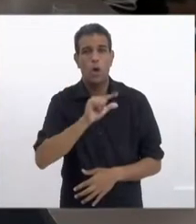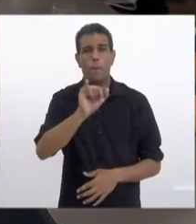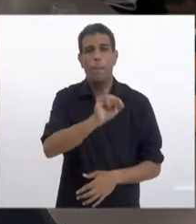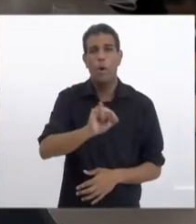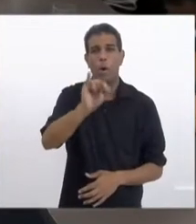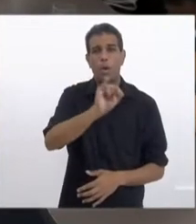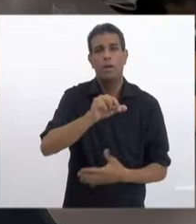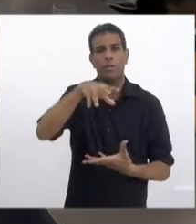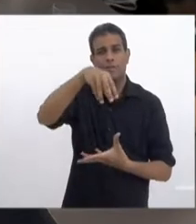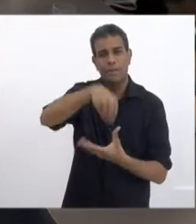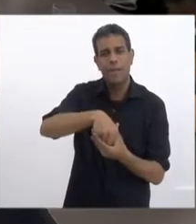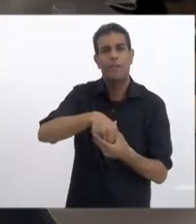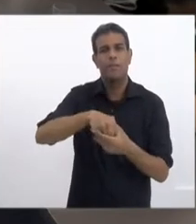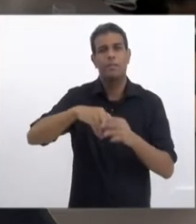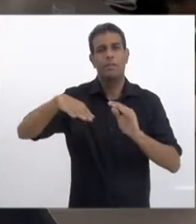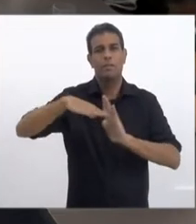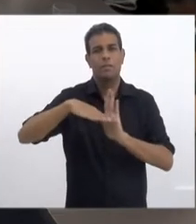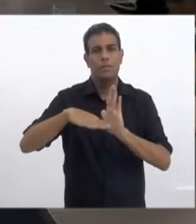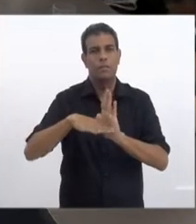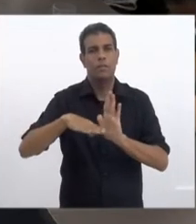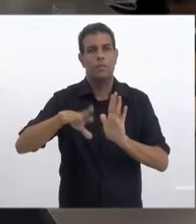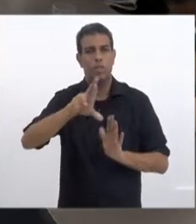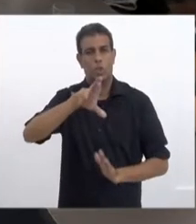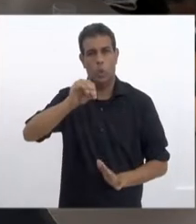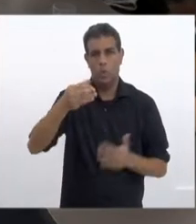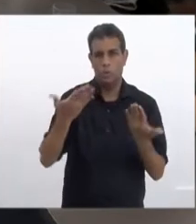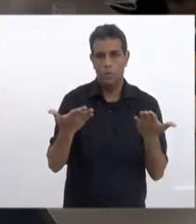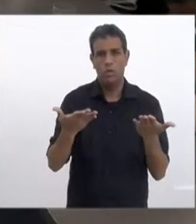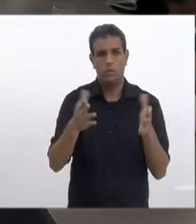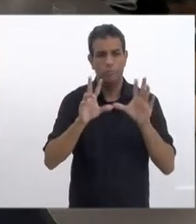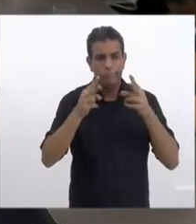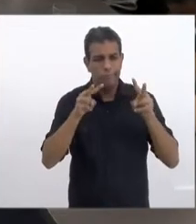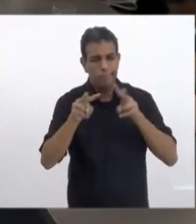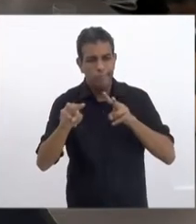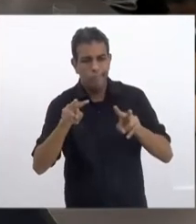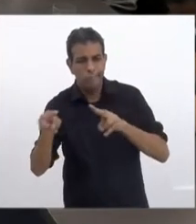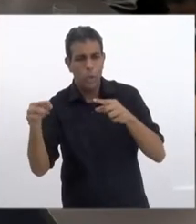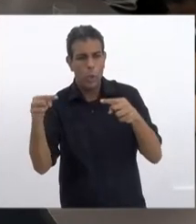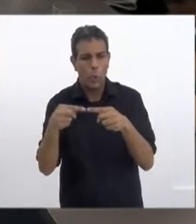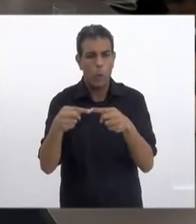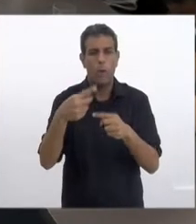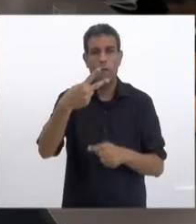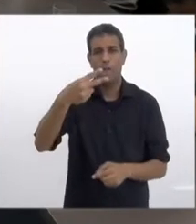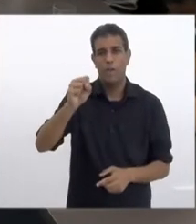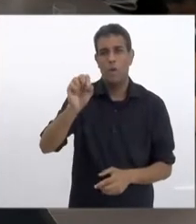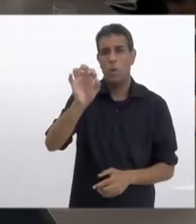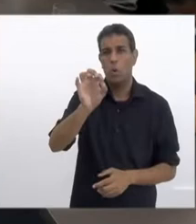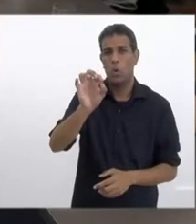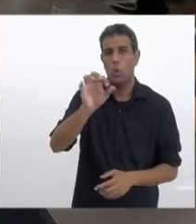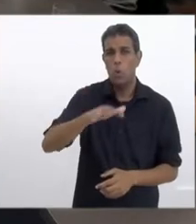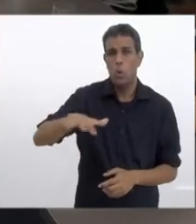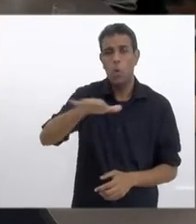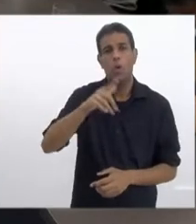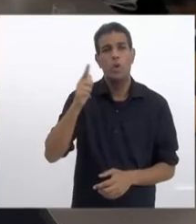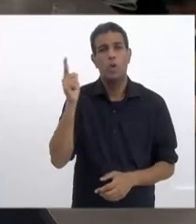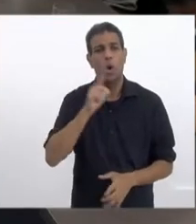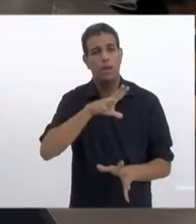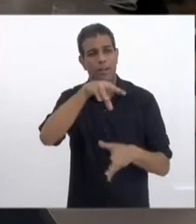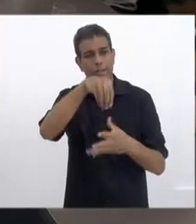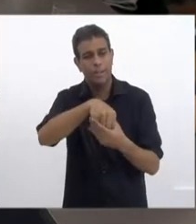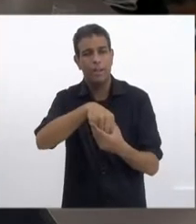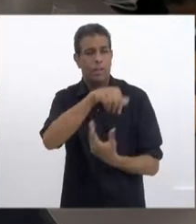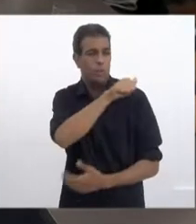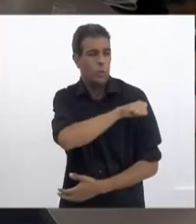importantes. No Estado do Rio de Janeiro, nós temos apenas 8, né? No nosso mapeamento, há necessidade de que haja 28 unidades de acolhimento, no mínimo, no Estado do Rio de